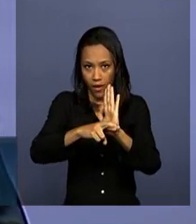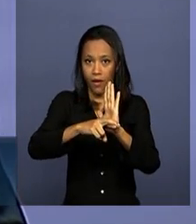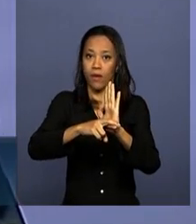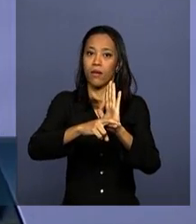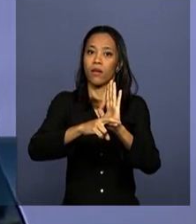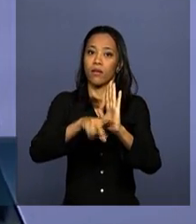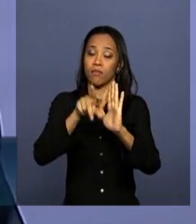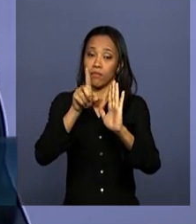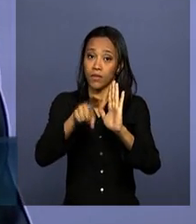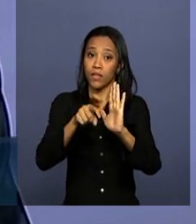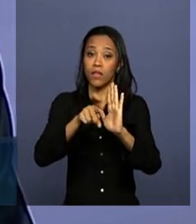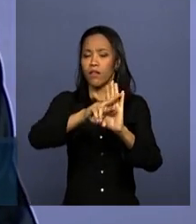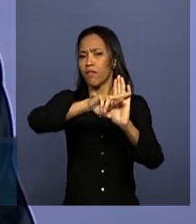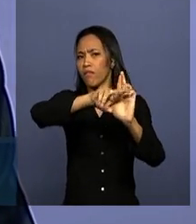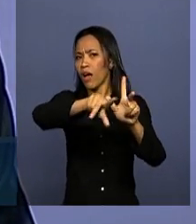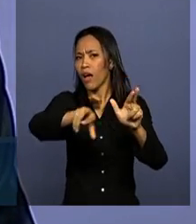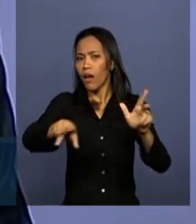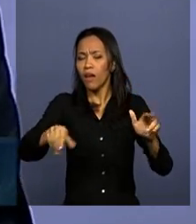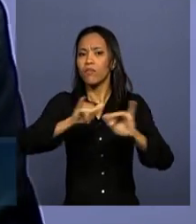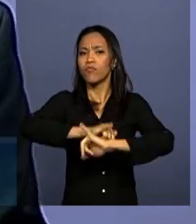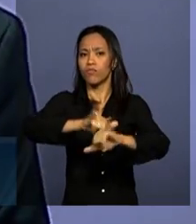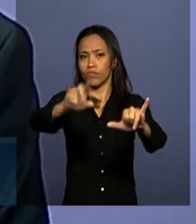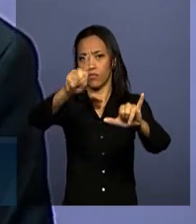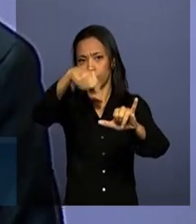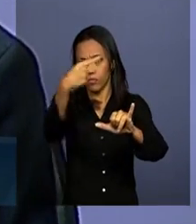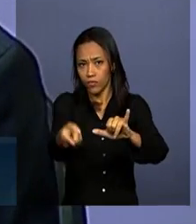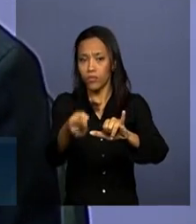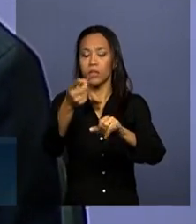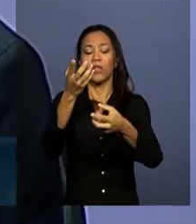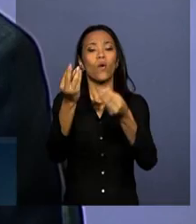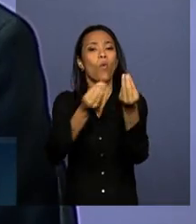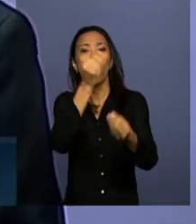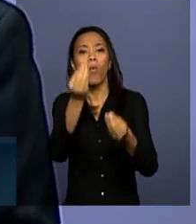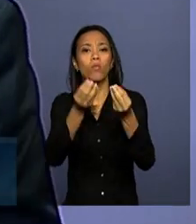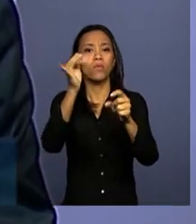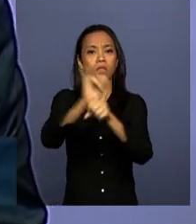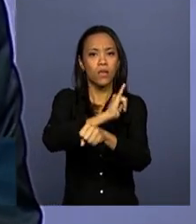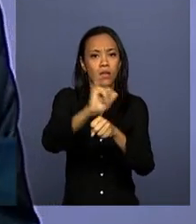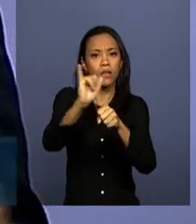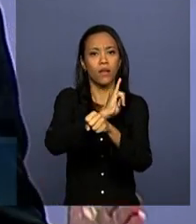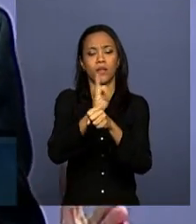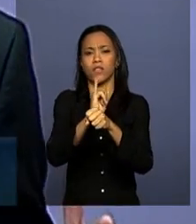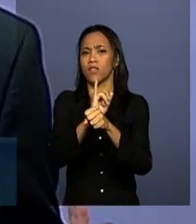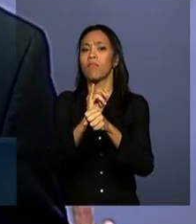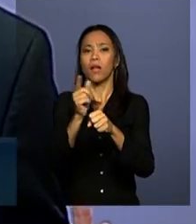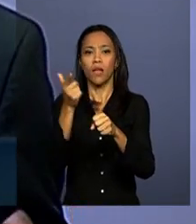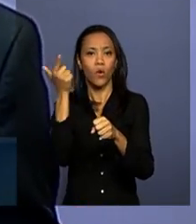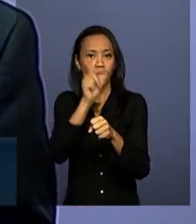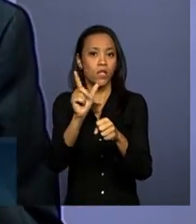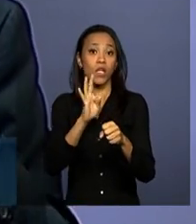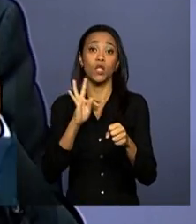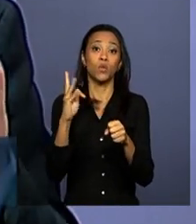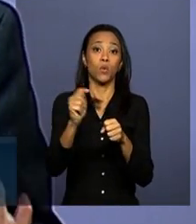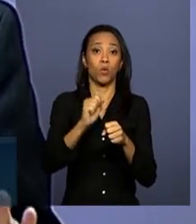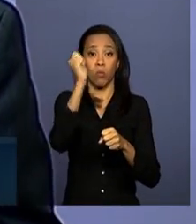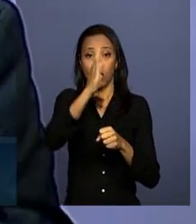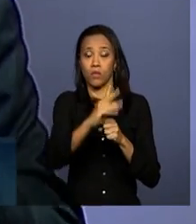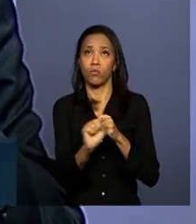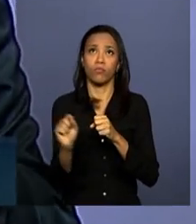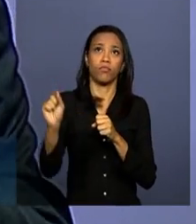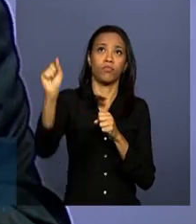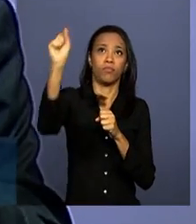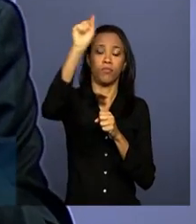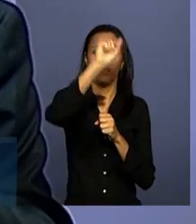o conjunto de ações, o conjunto de atos, de procedimentos, para que a gente tenha em todo o Brasil, e como eu